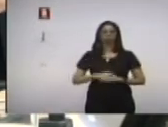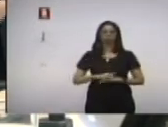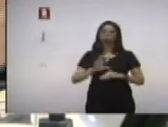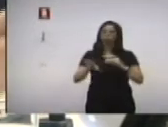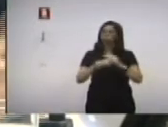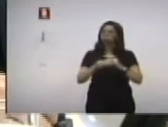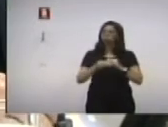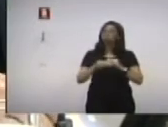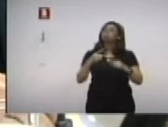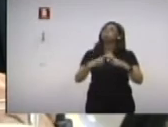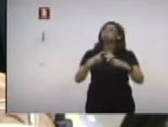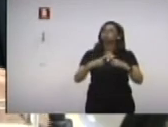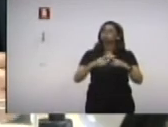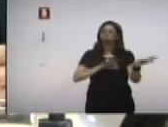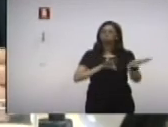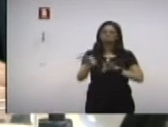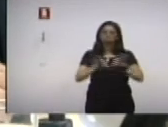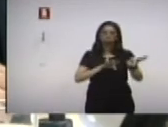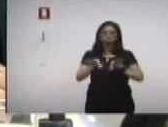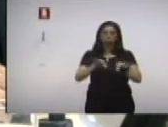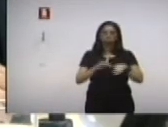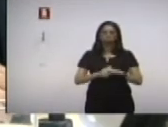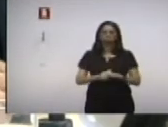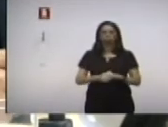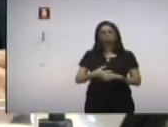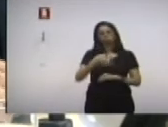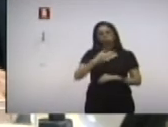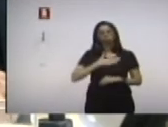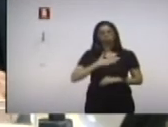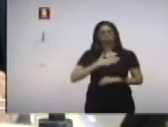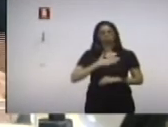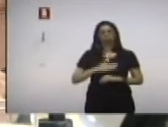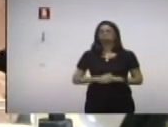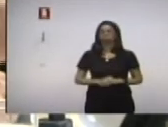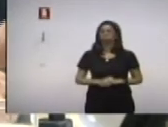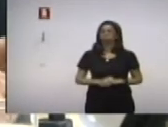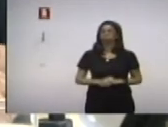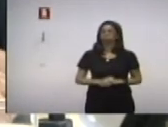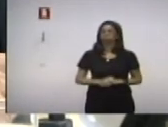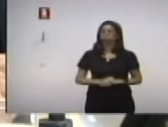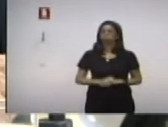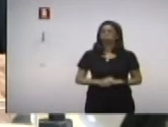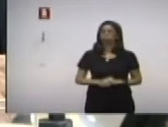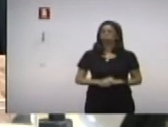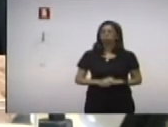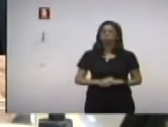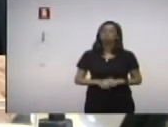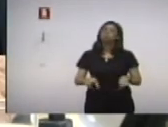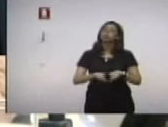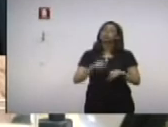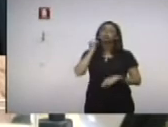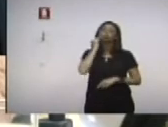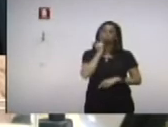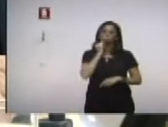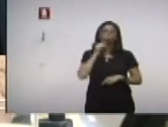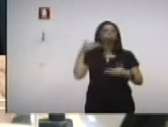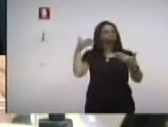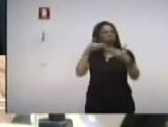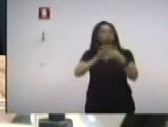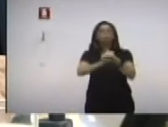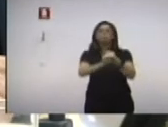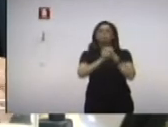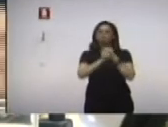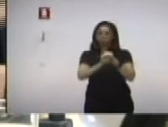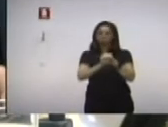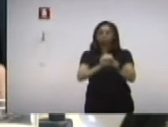completei o projeto com essas solicitações que tinham comigo parabenizar o do cancelar também que